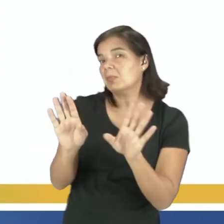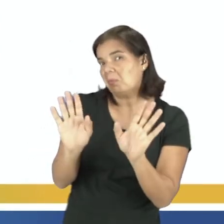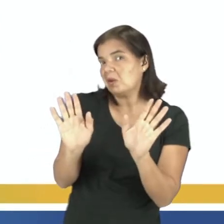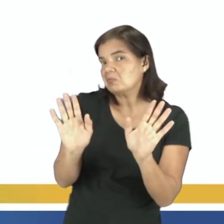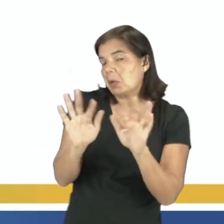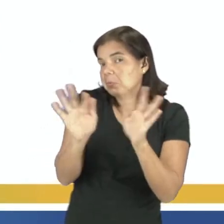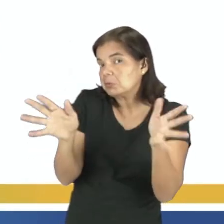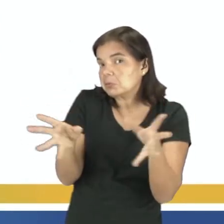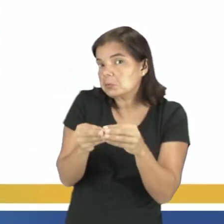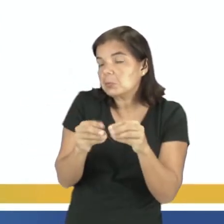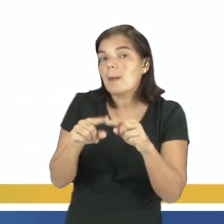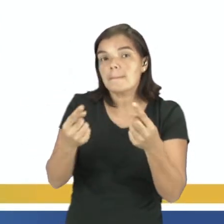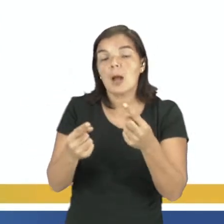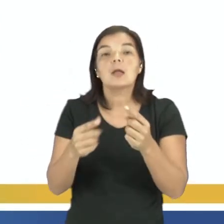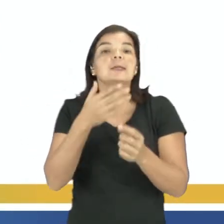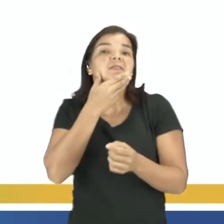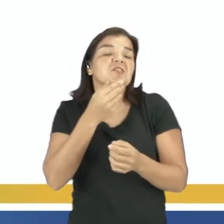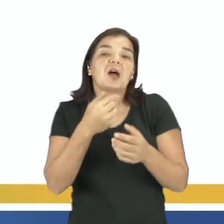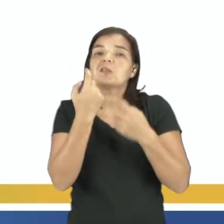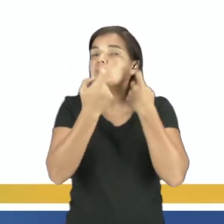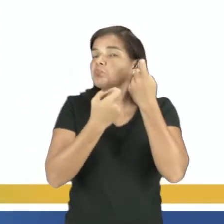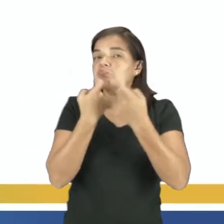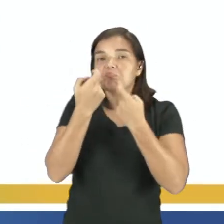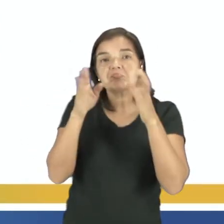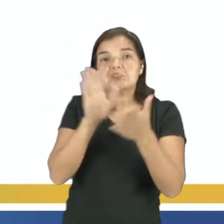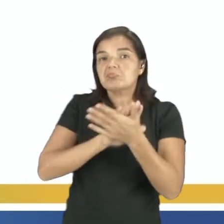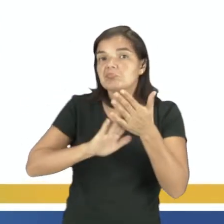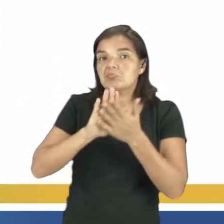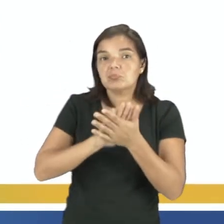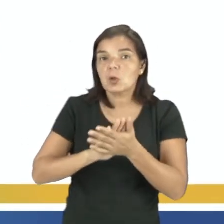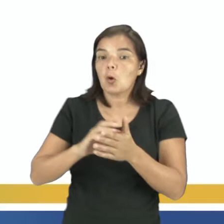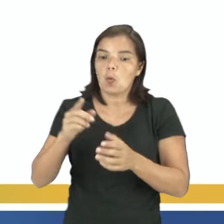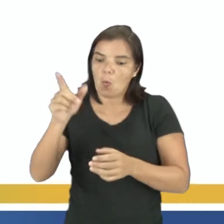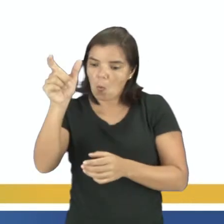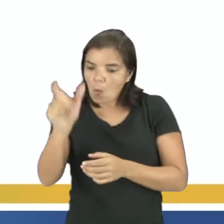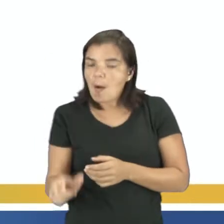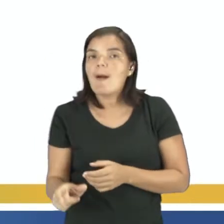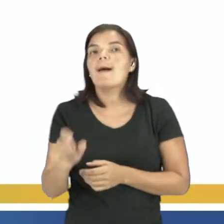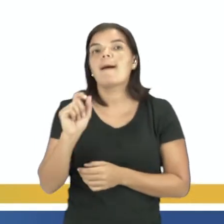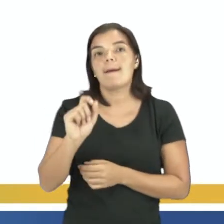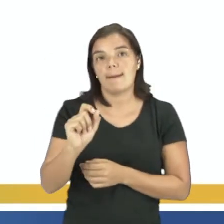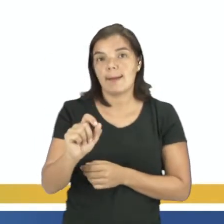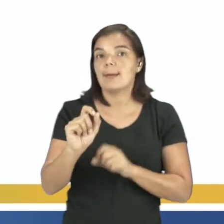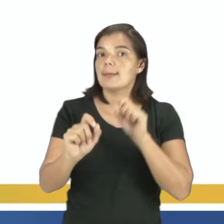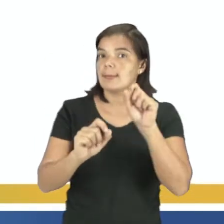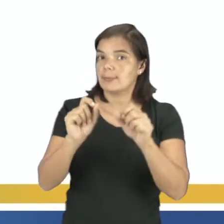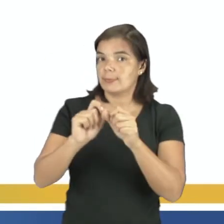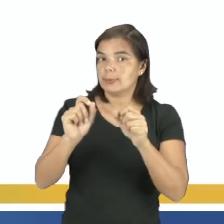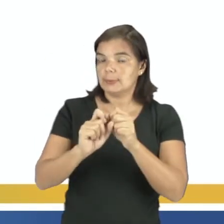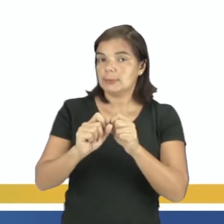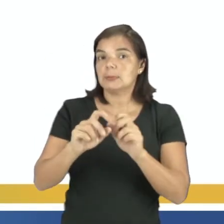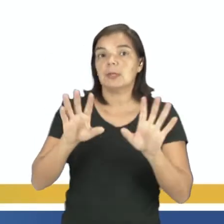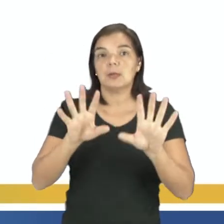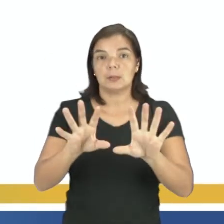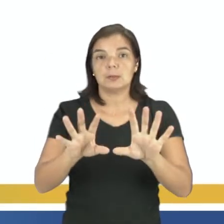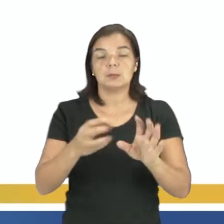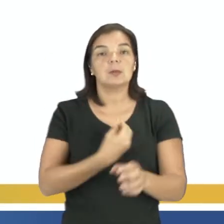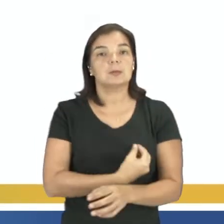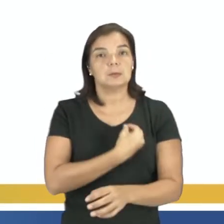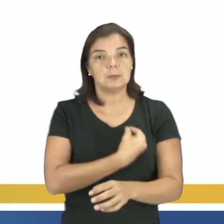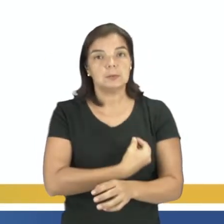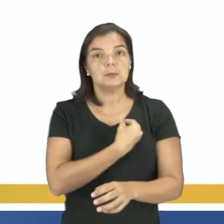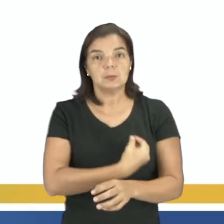para simplificar, esse criador não está se importando com a sua criatura. Essa criatura deve fazer-se a si mesmo na sua